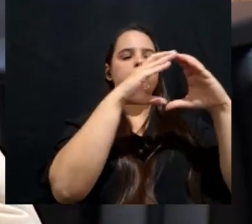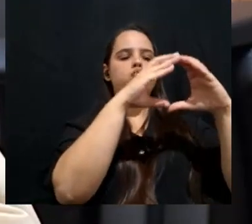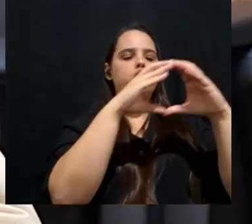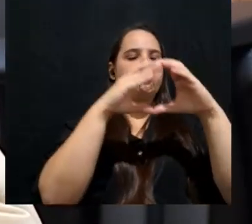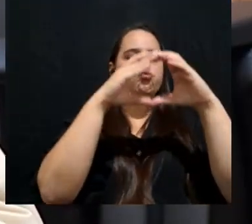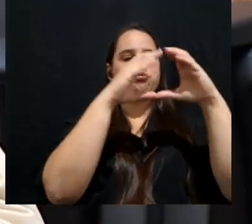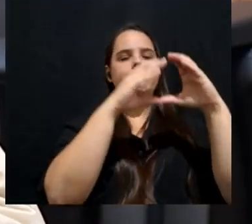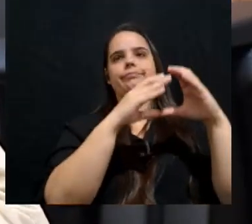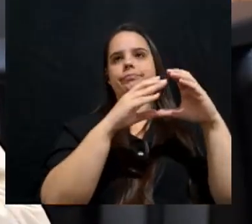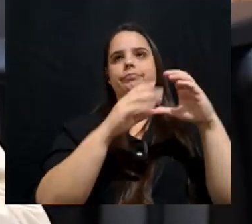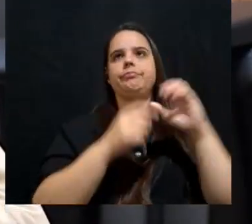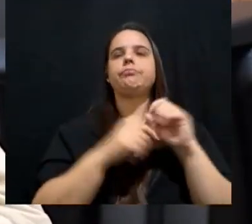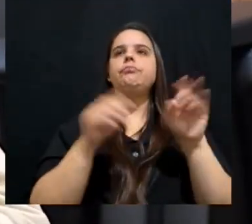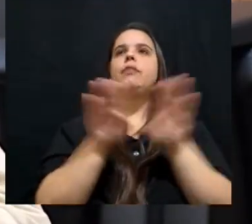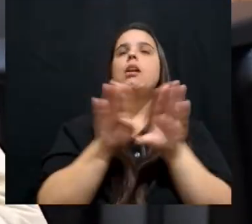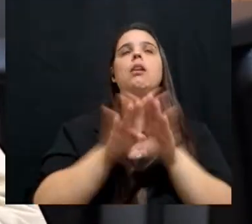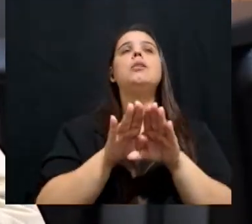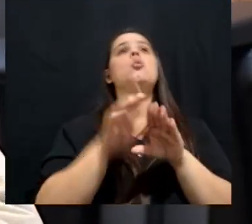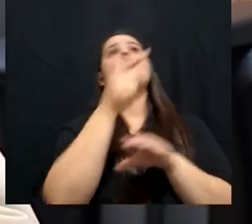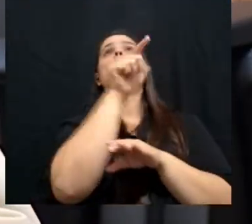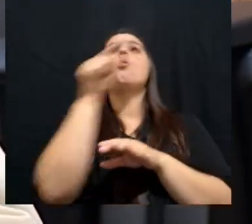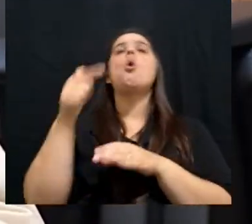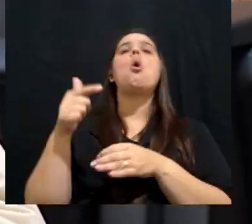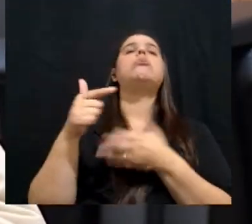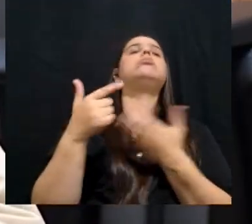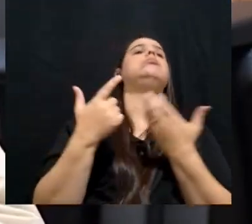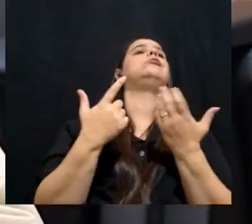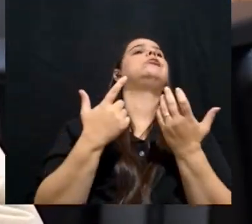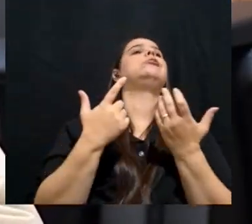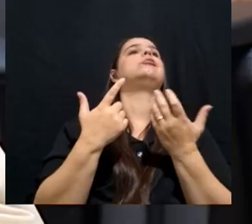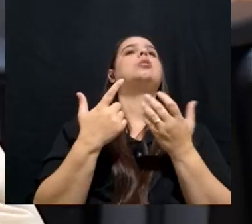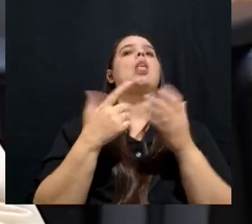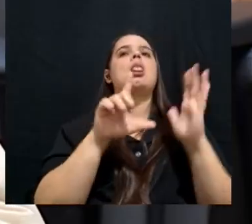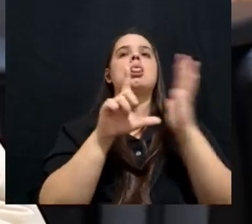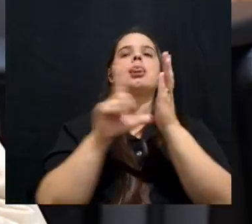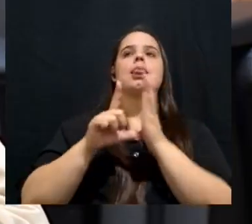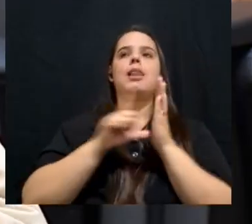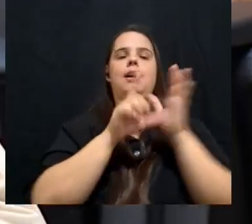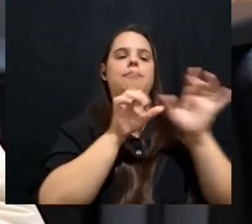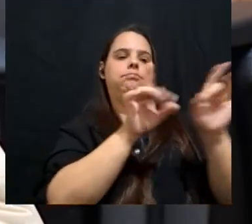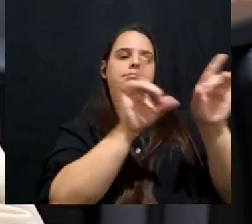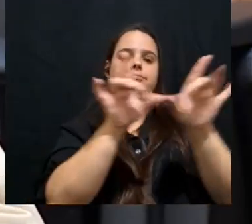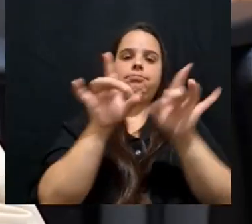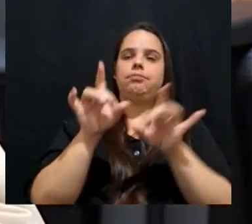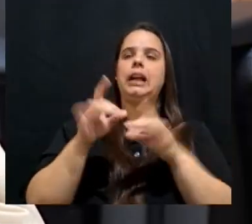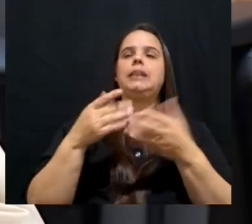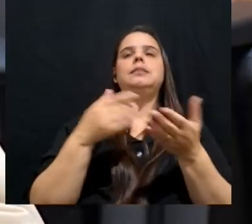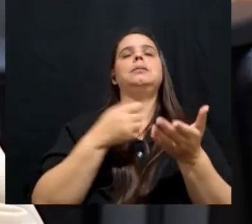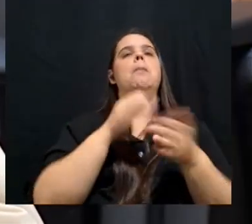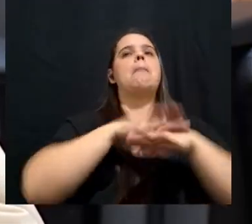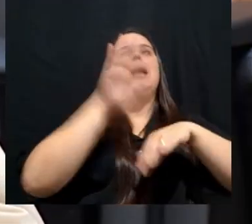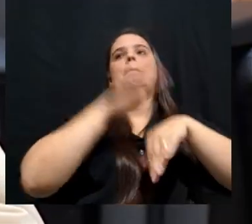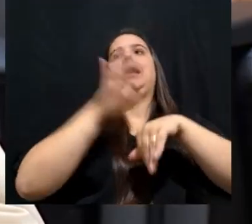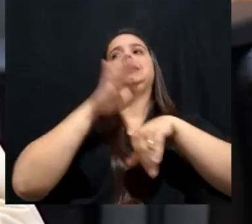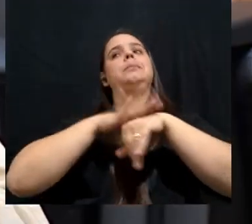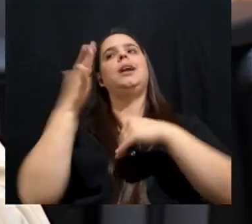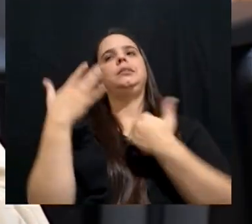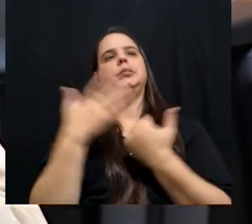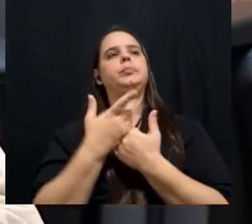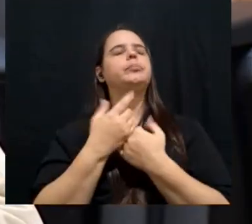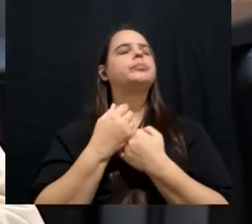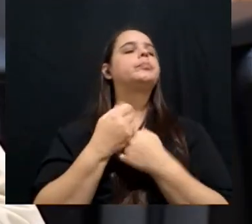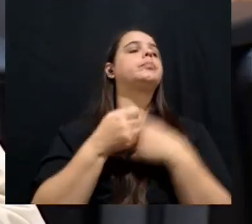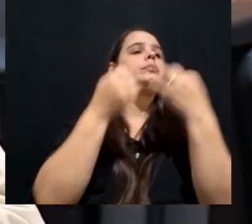estão em torno, eles vendem muito mais, né? Porque toda ação cultural vende muito mais. E aí a gente valoriza